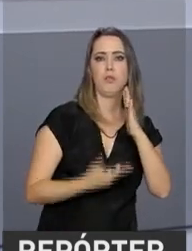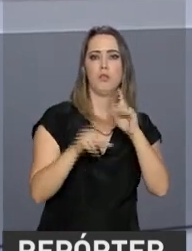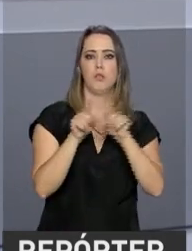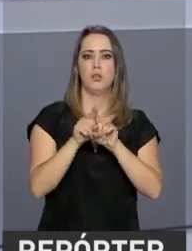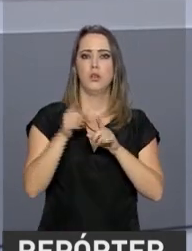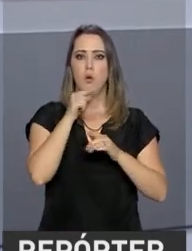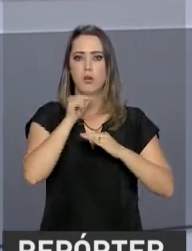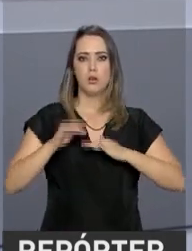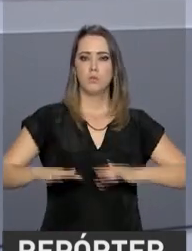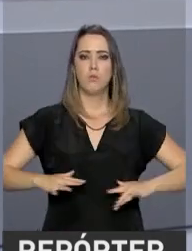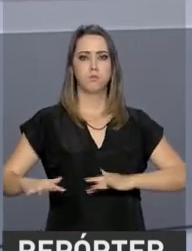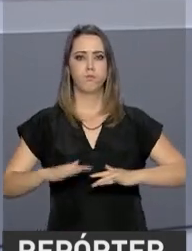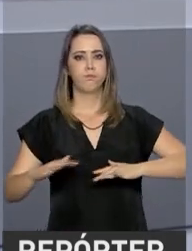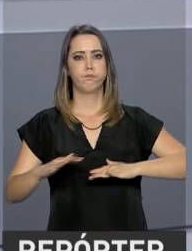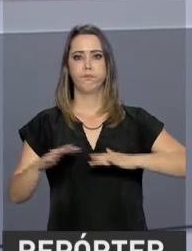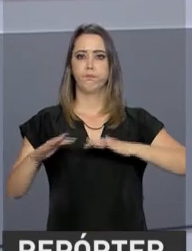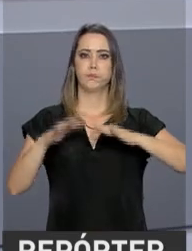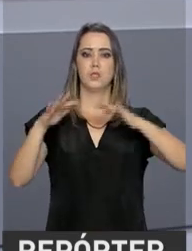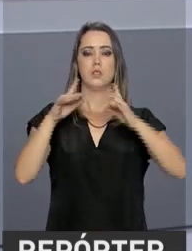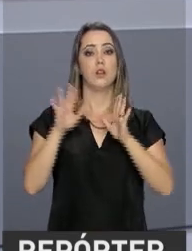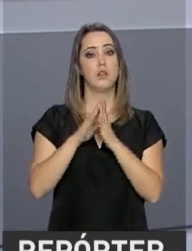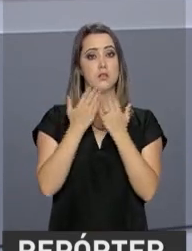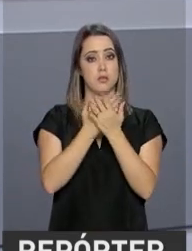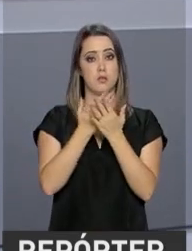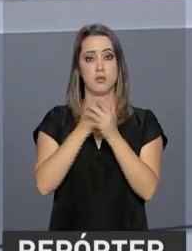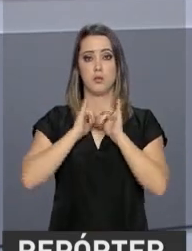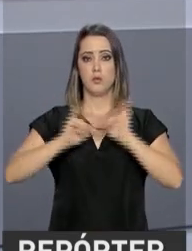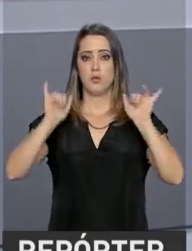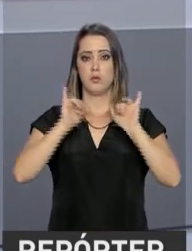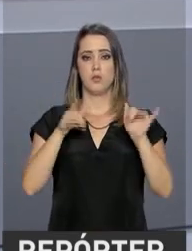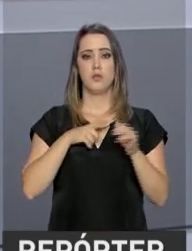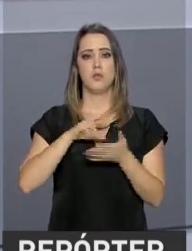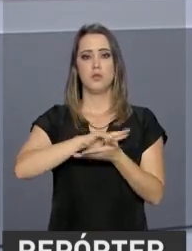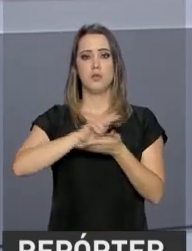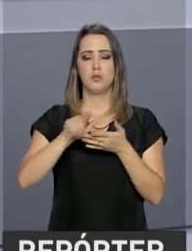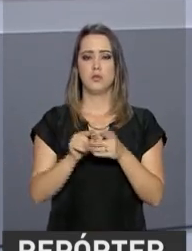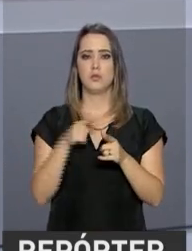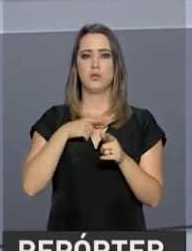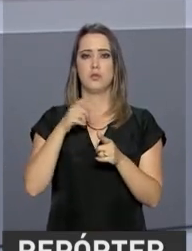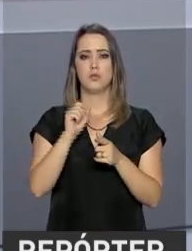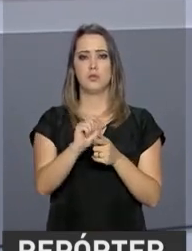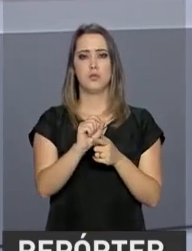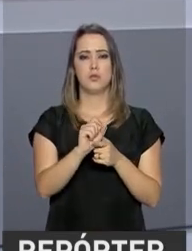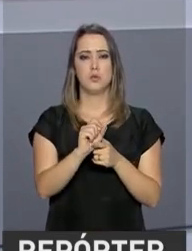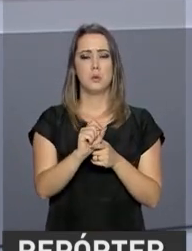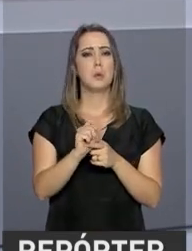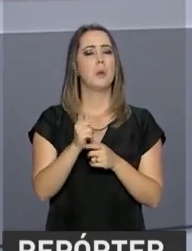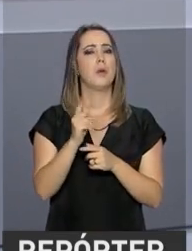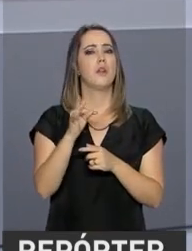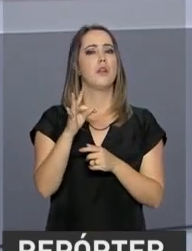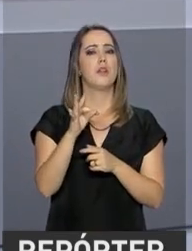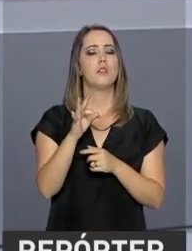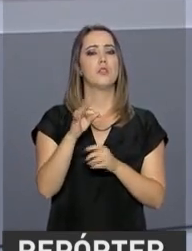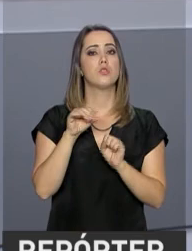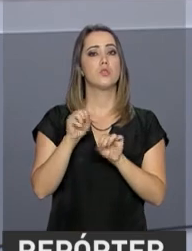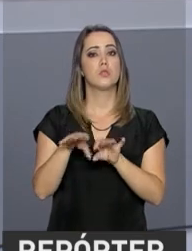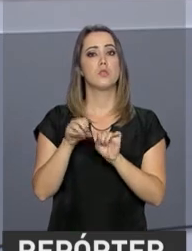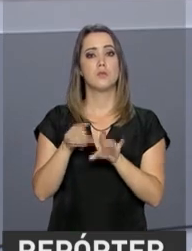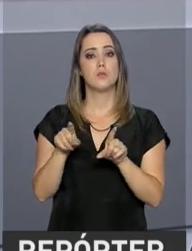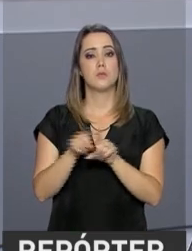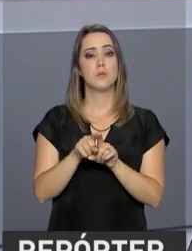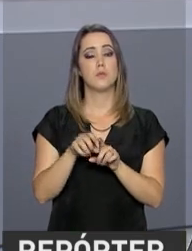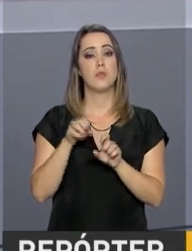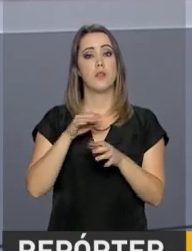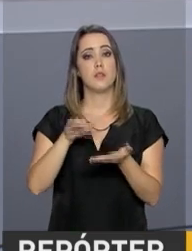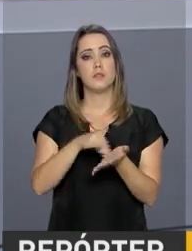inundações as escolas que participarem da campanha concorrem a pluviômetros semi automáticos e kits educativos as